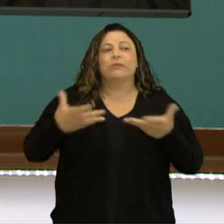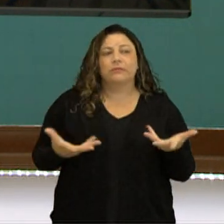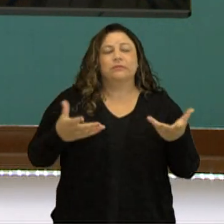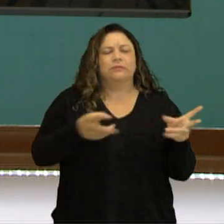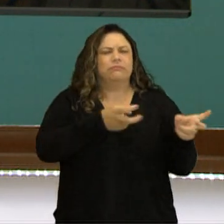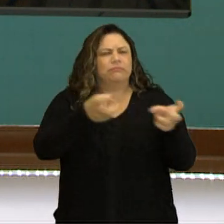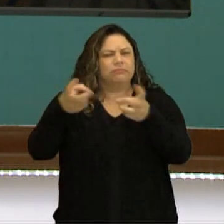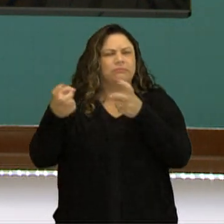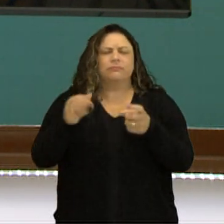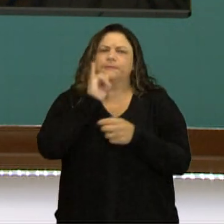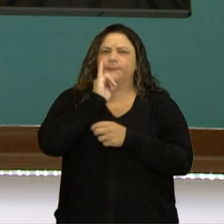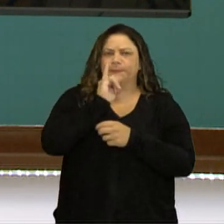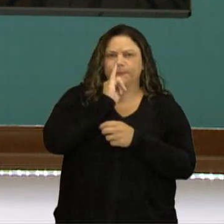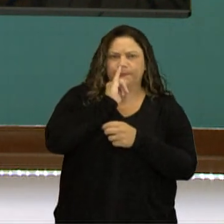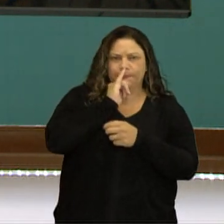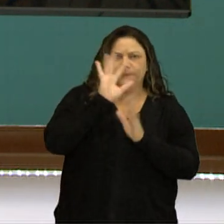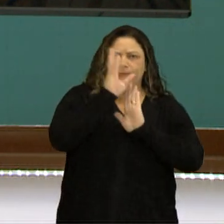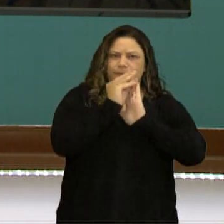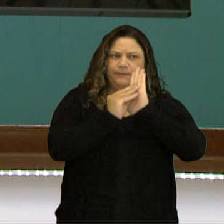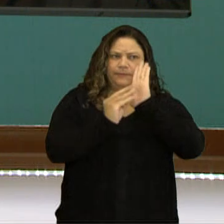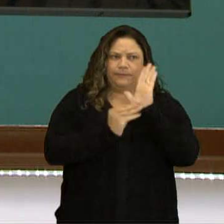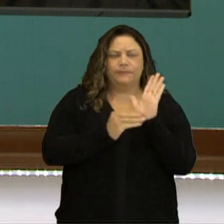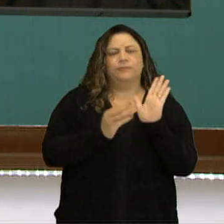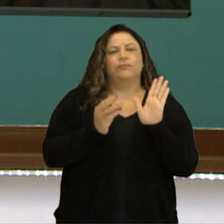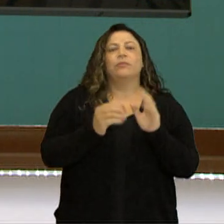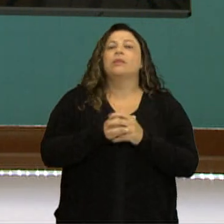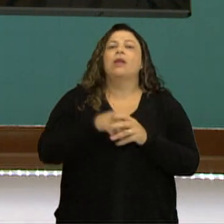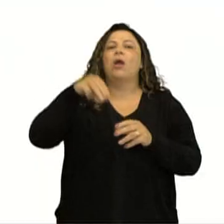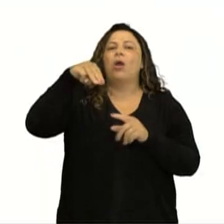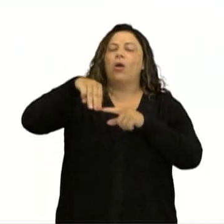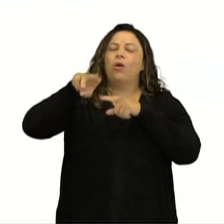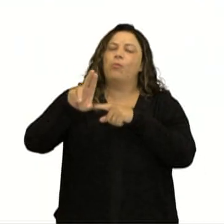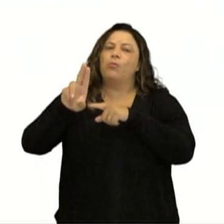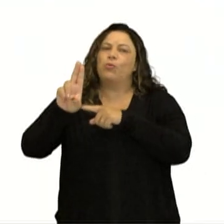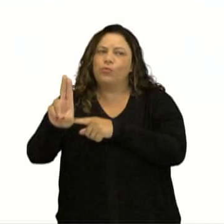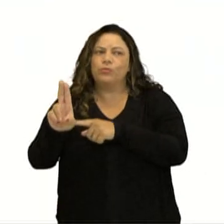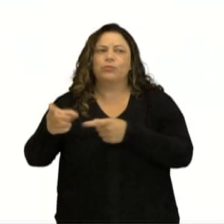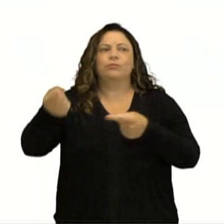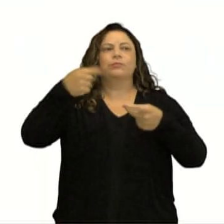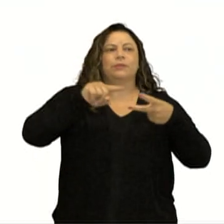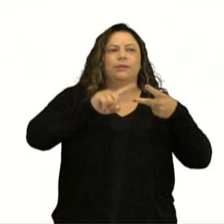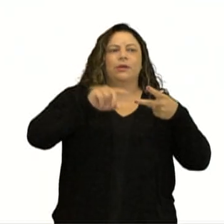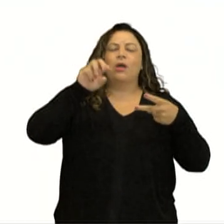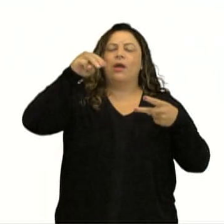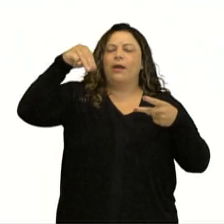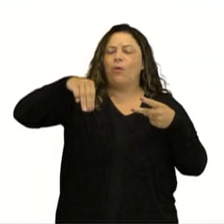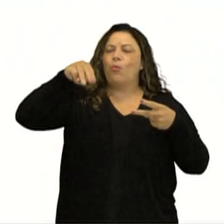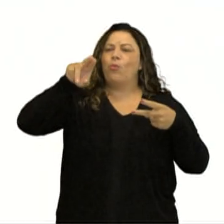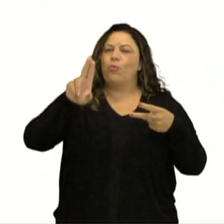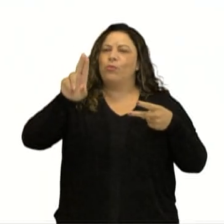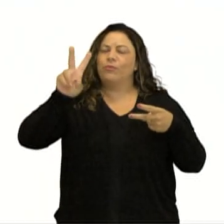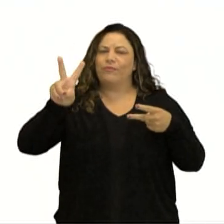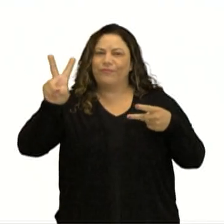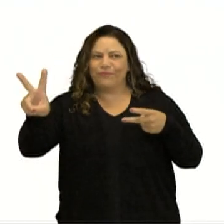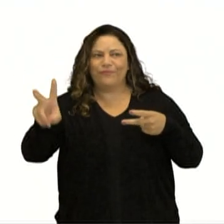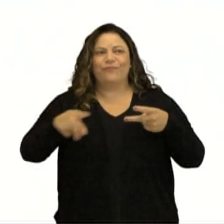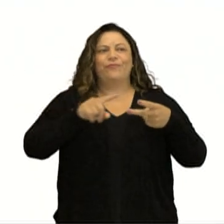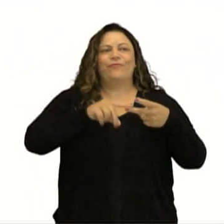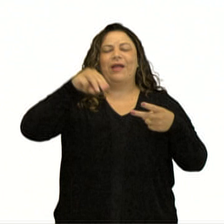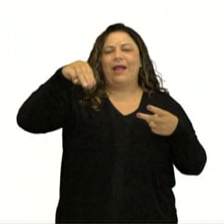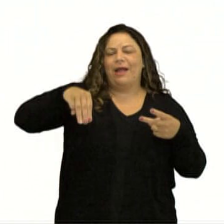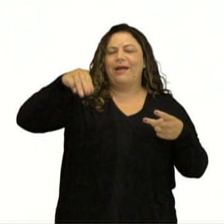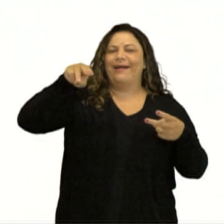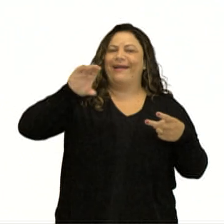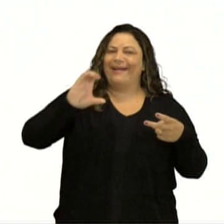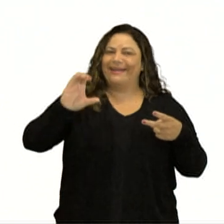a gente tem alguns exemplos de conteúdos, como por exemplo aqui, movimento uniforme, uniformemente variado, movimento circular uniforme e um movimento